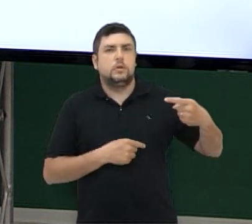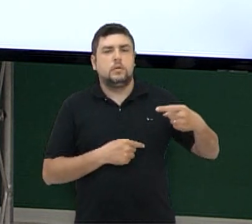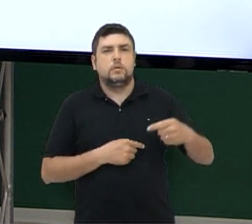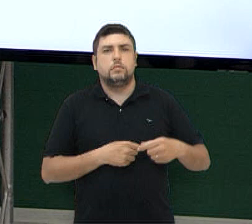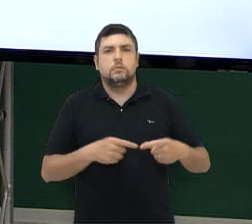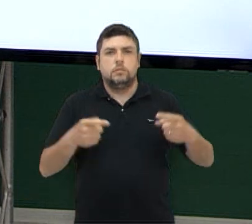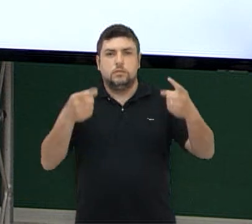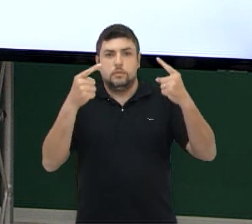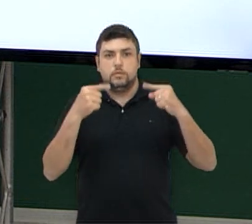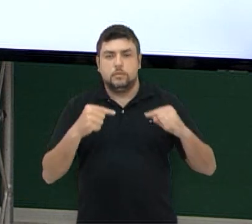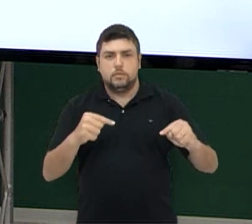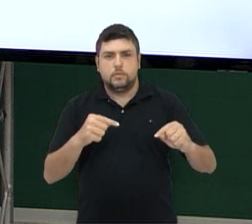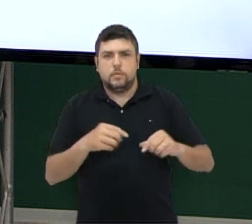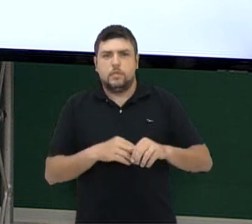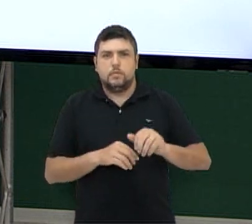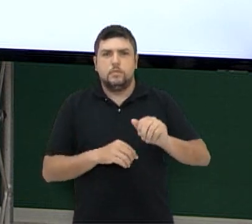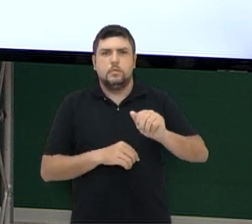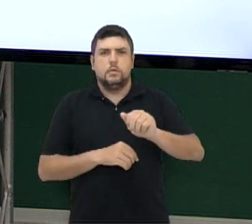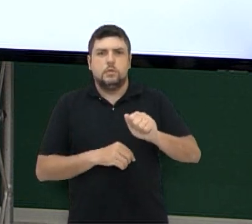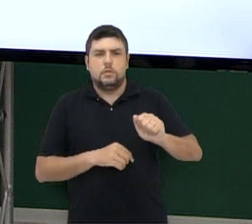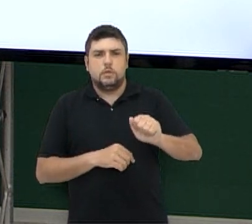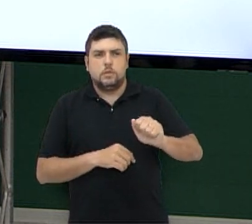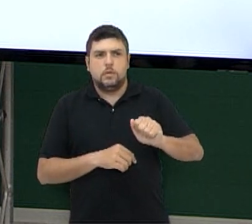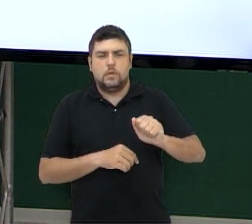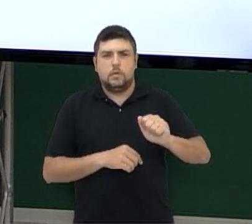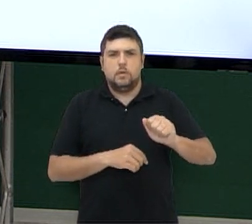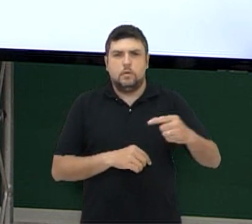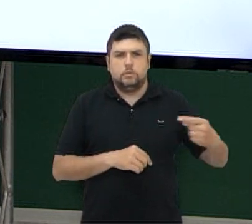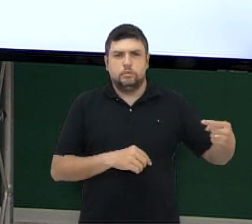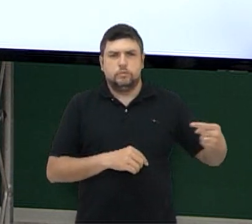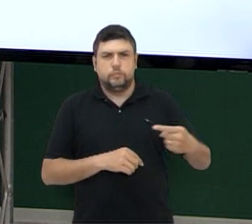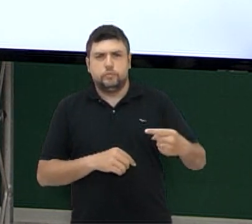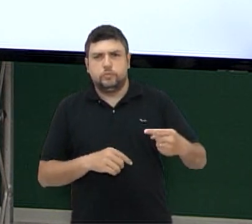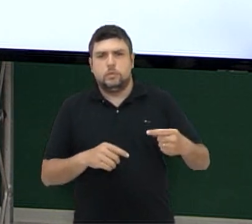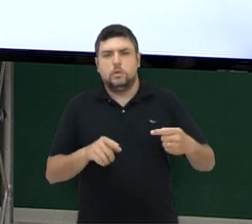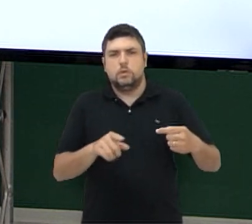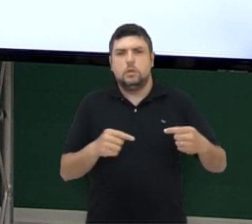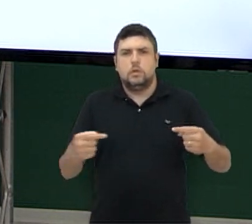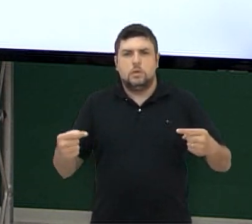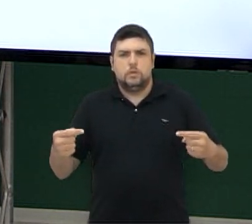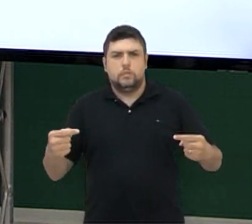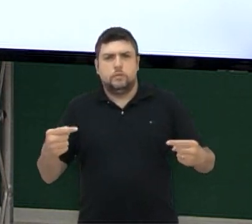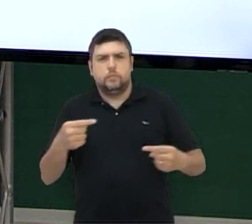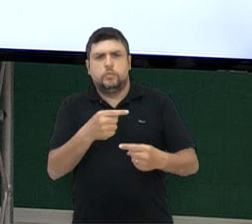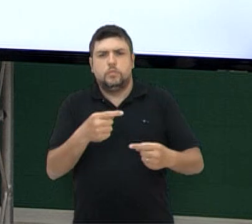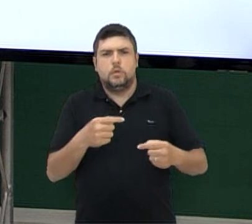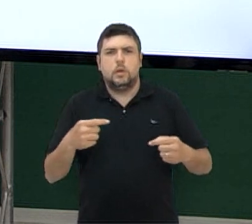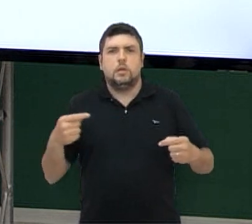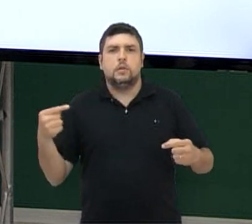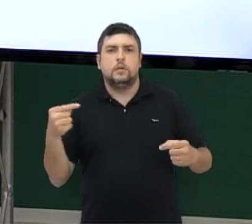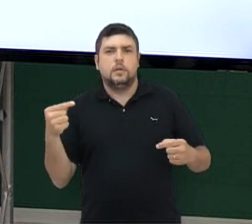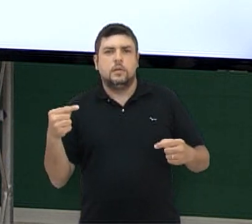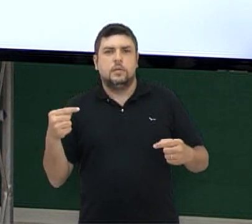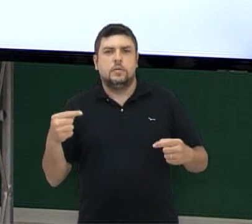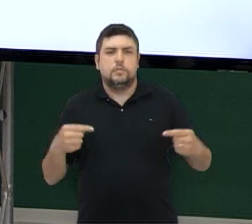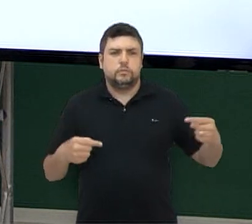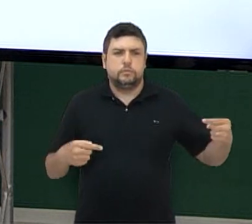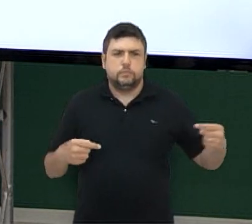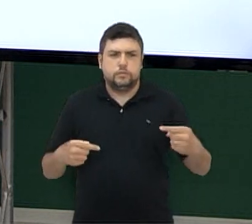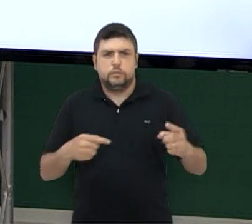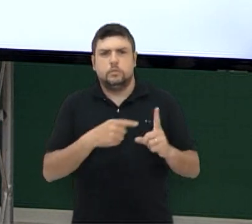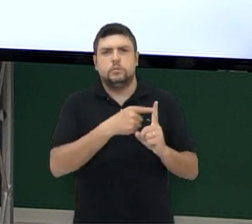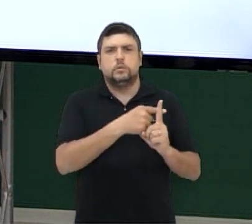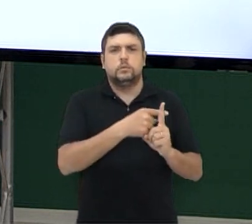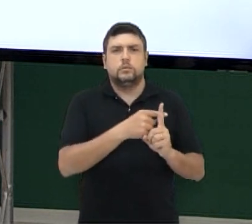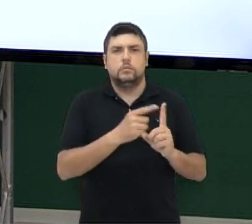a aceleração positiva e a velocidade negativa, certo? Quer dizer o quê? Que nós temos aqui sinais